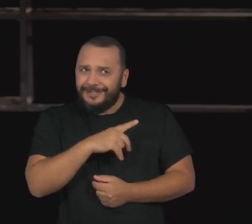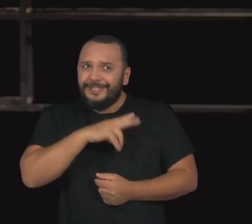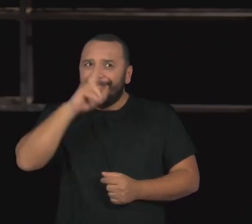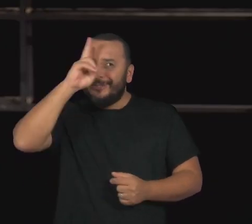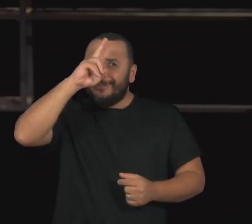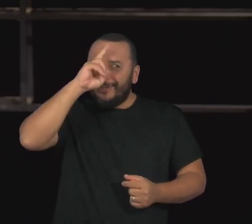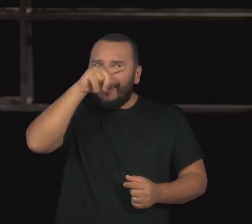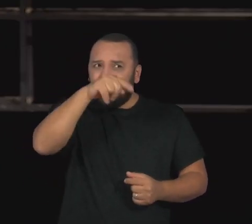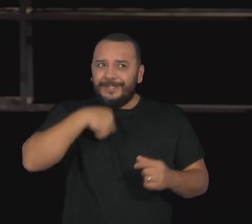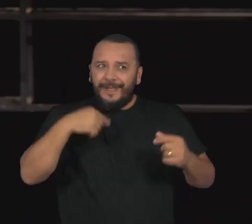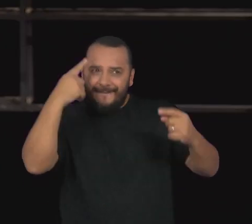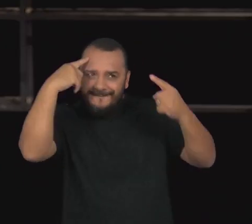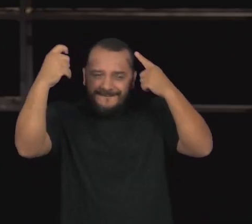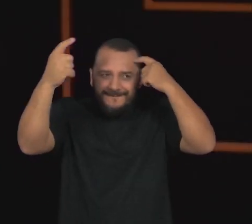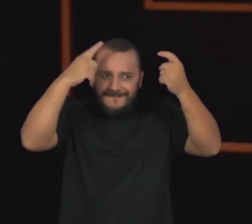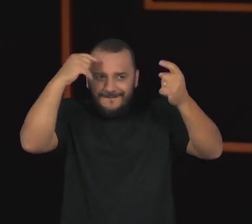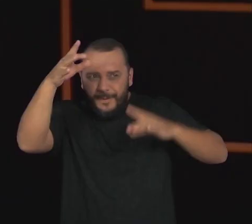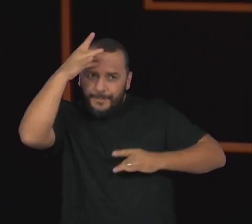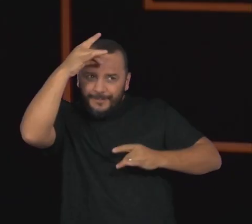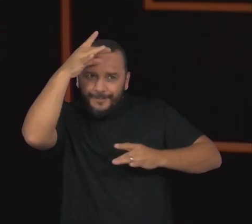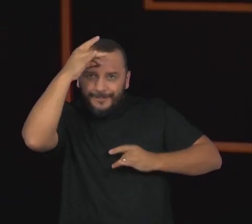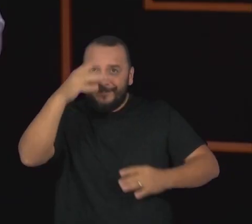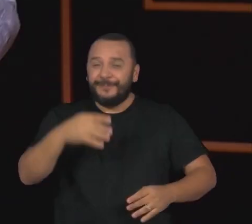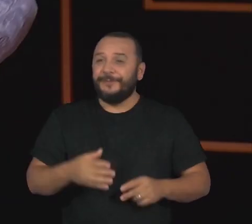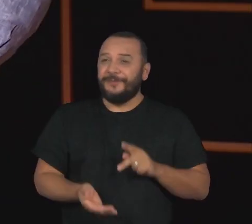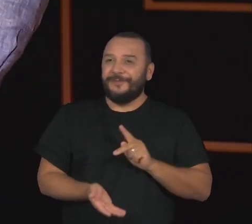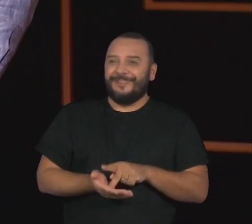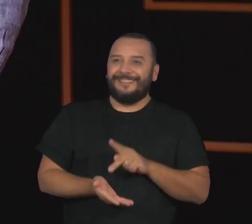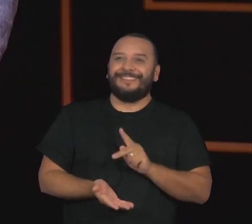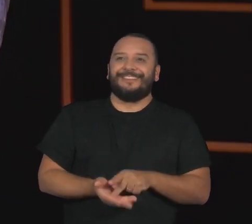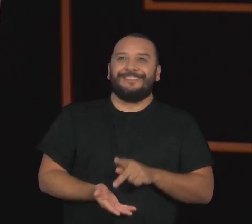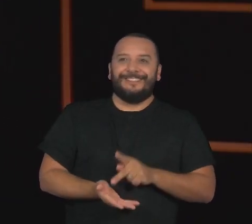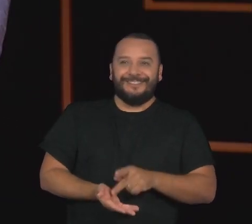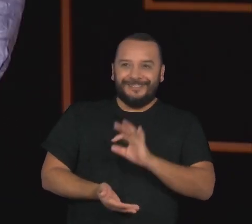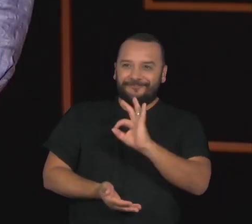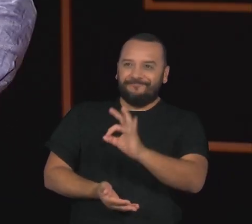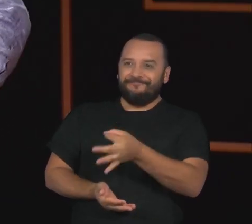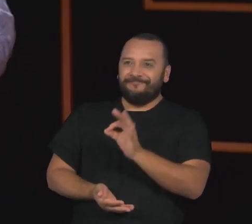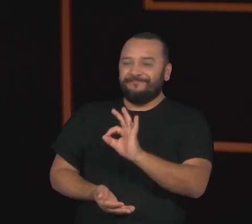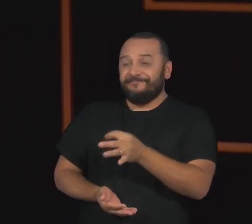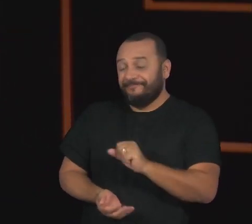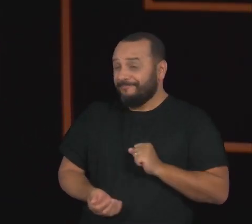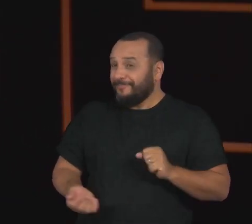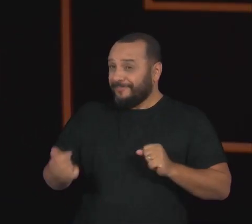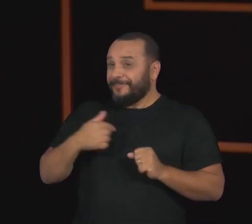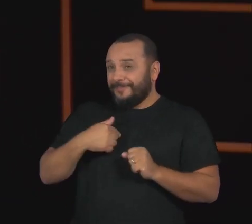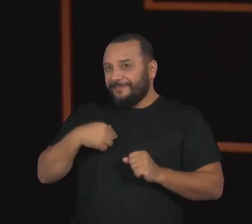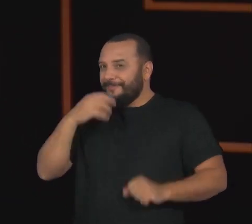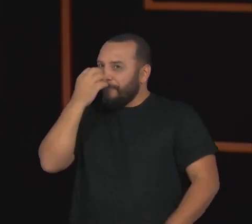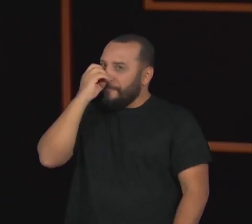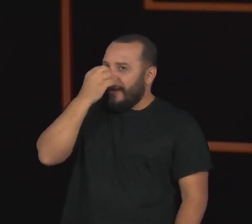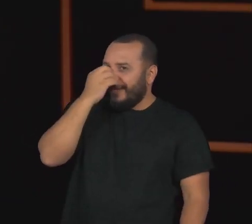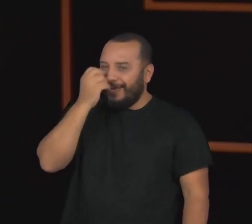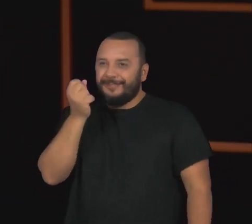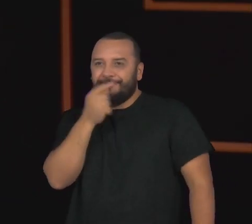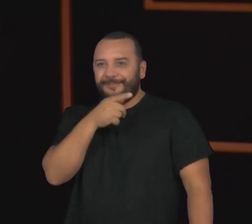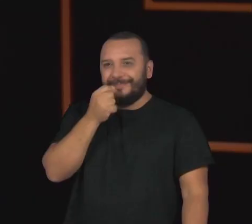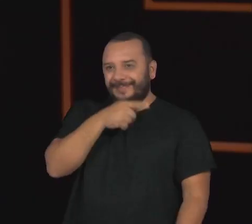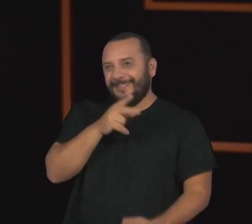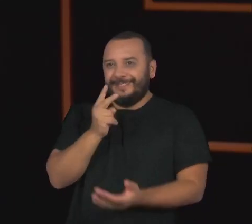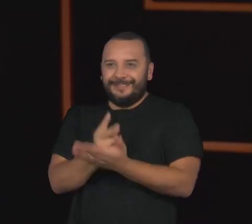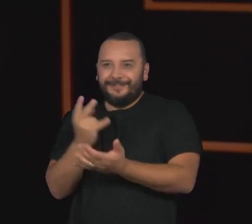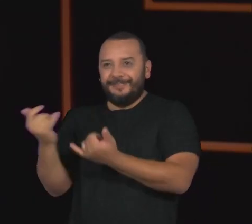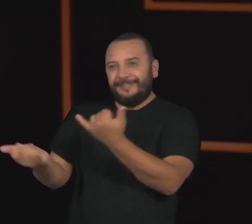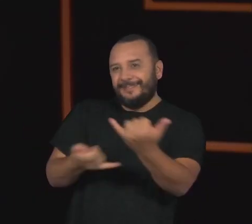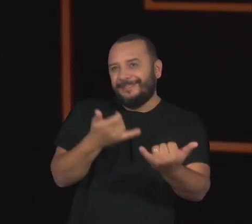histórias que você inventava, não é? Sim, tem um pouco. Eu era sempre muito palhaço, sempre fui muito palhaço,